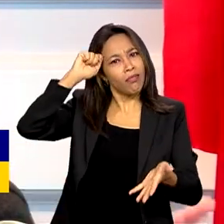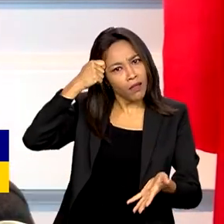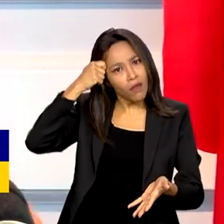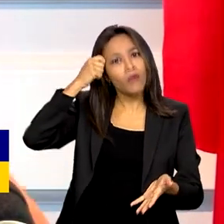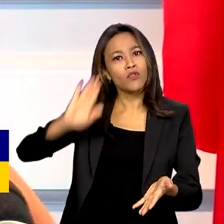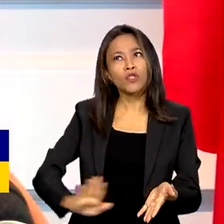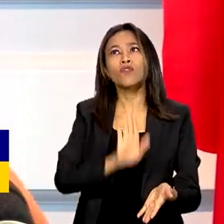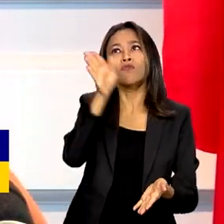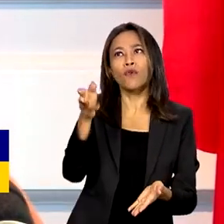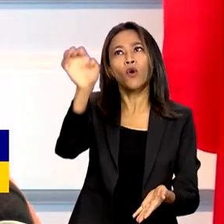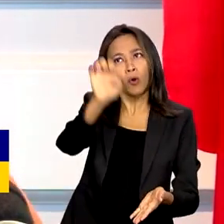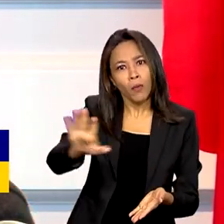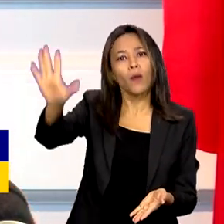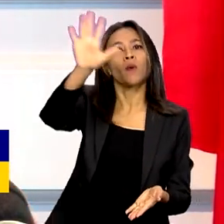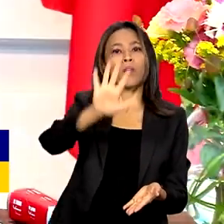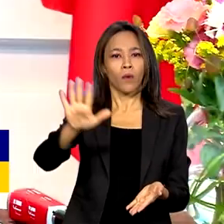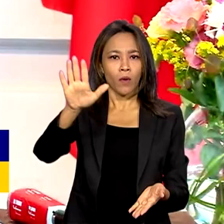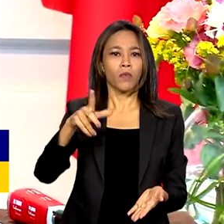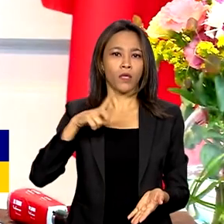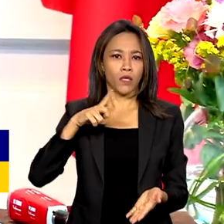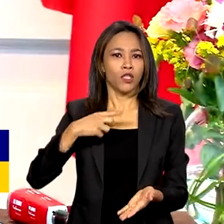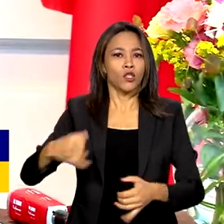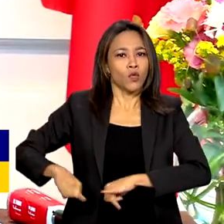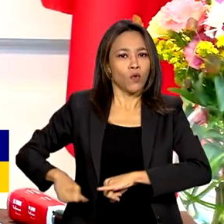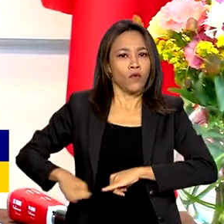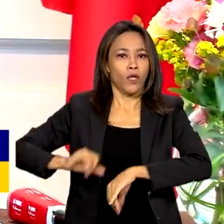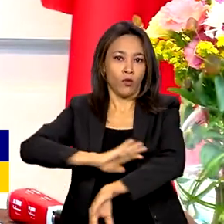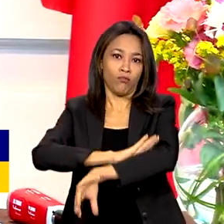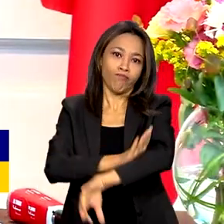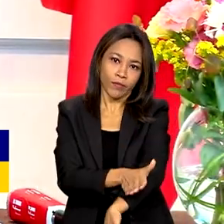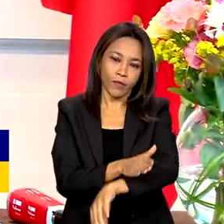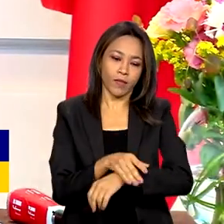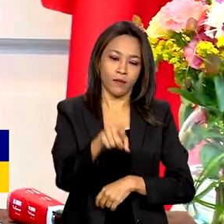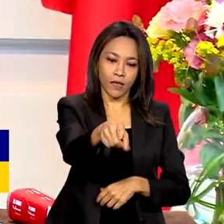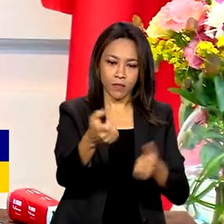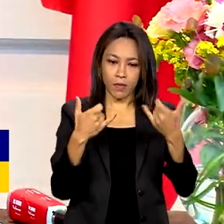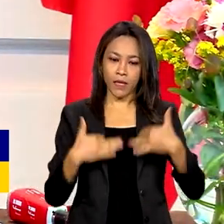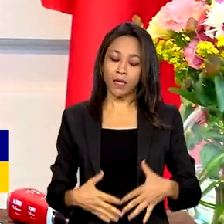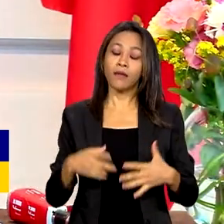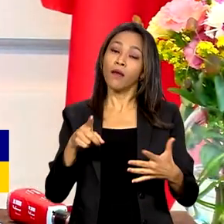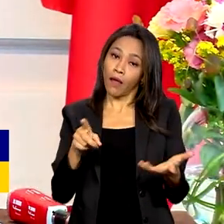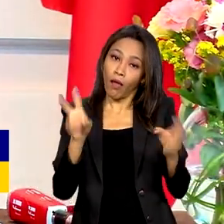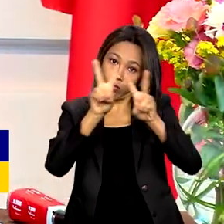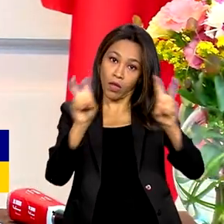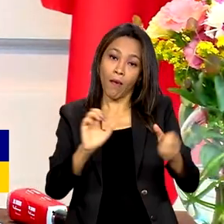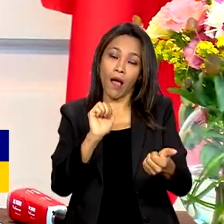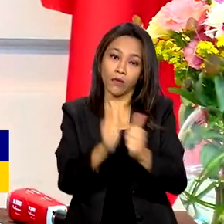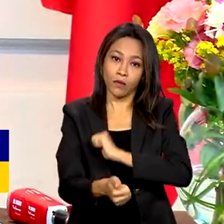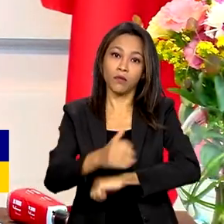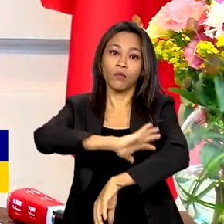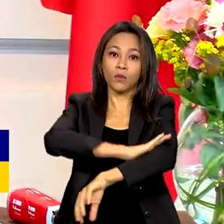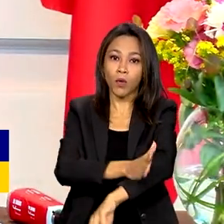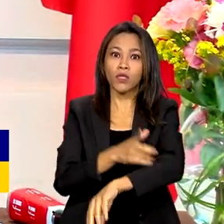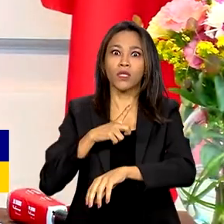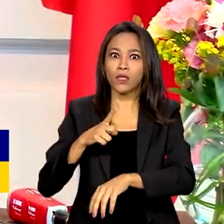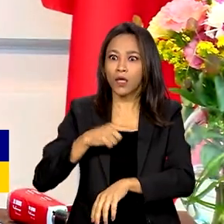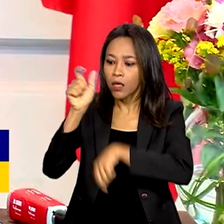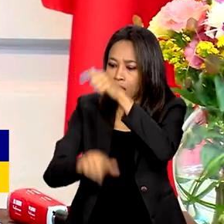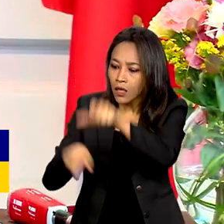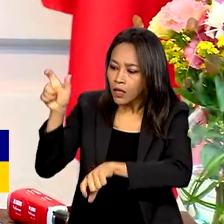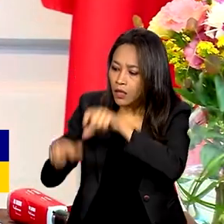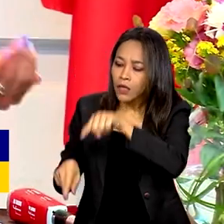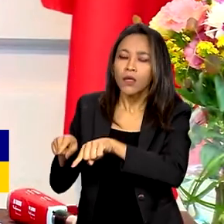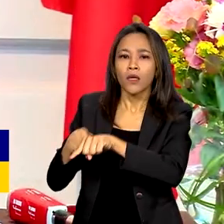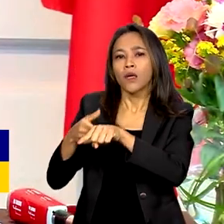conjuntas entre os dois países. É um programa de racismo no esporte, visto que a gente tem tantos atletas brasileiros e brasileiras que vivem